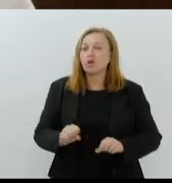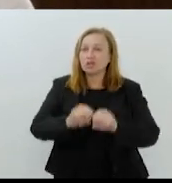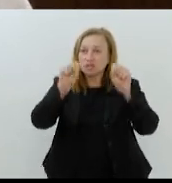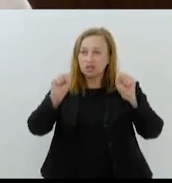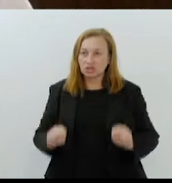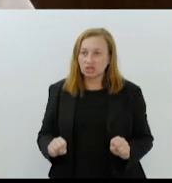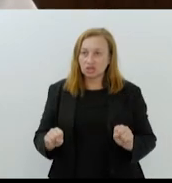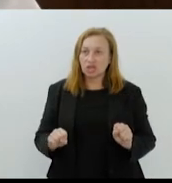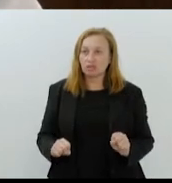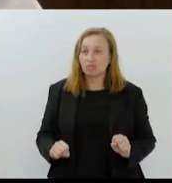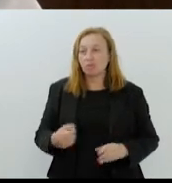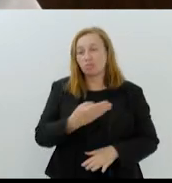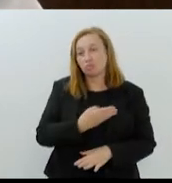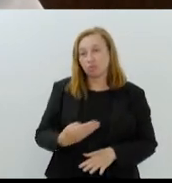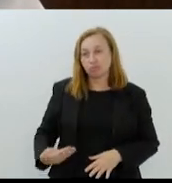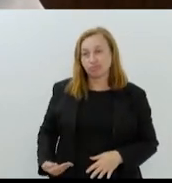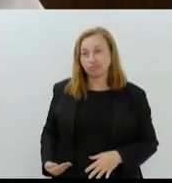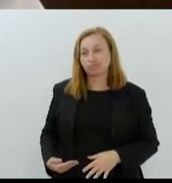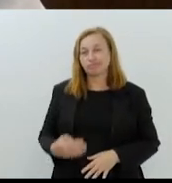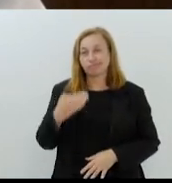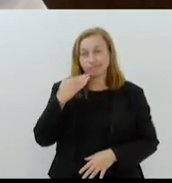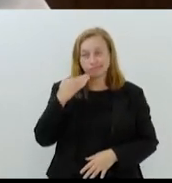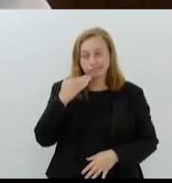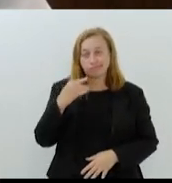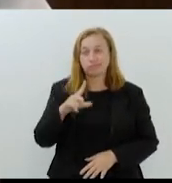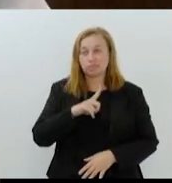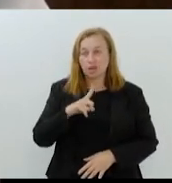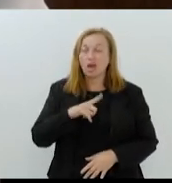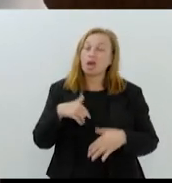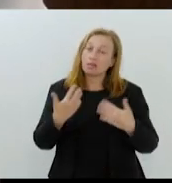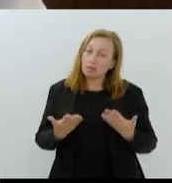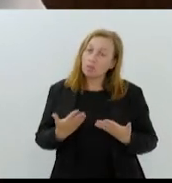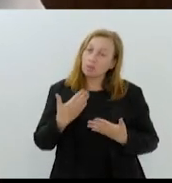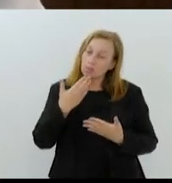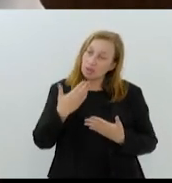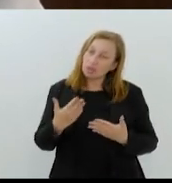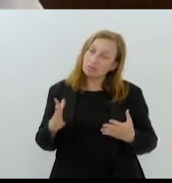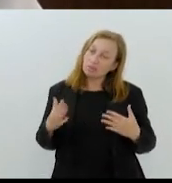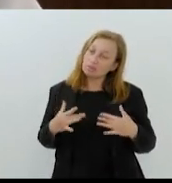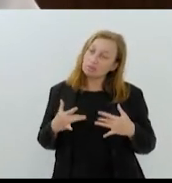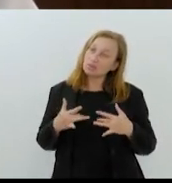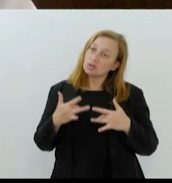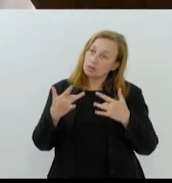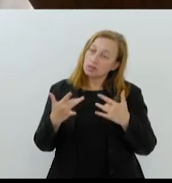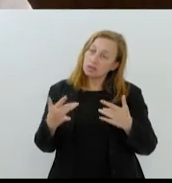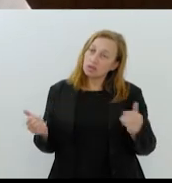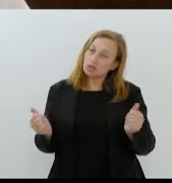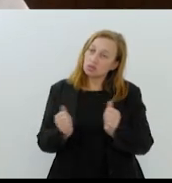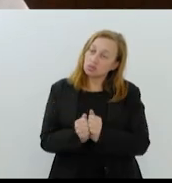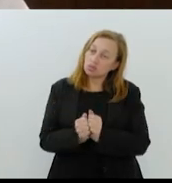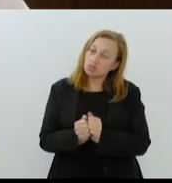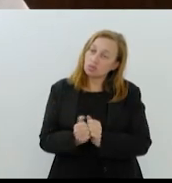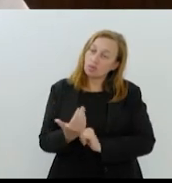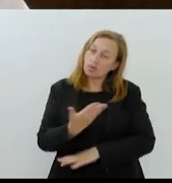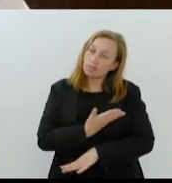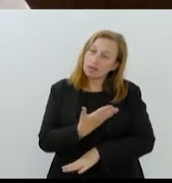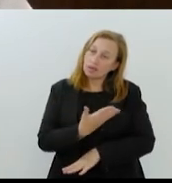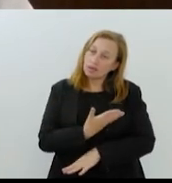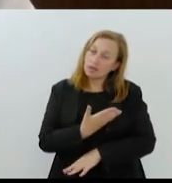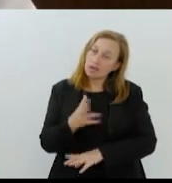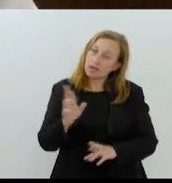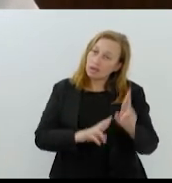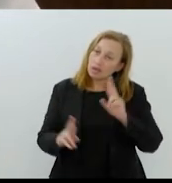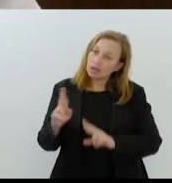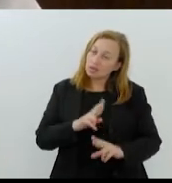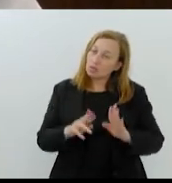é deficiente. Então, eu queria aqui me somar aos votos em relação